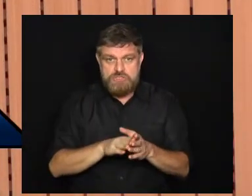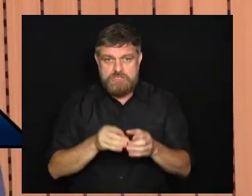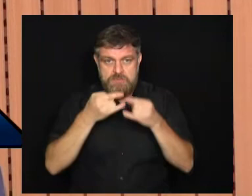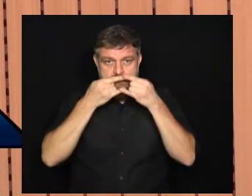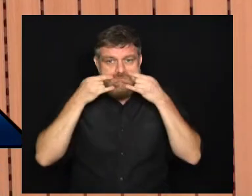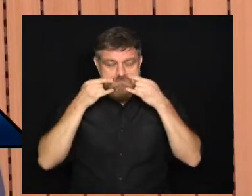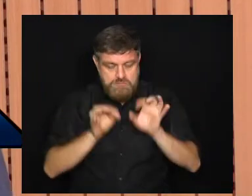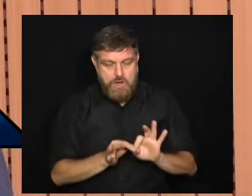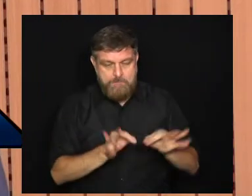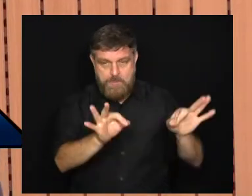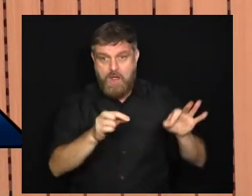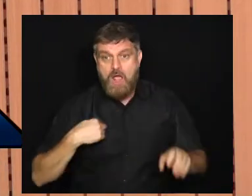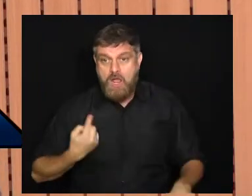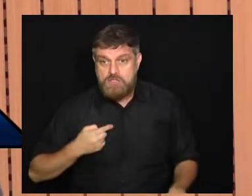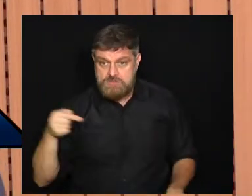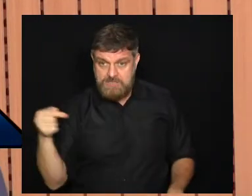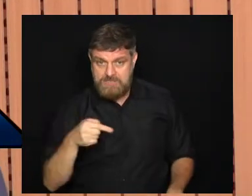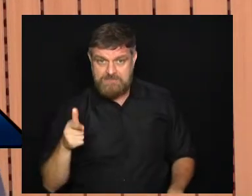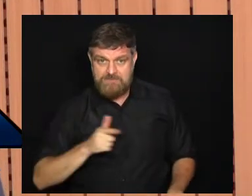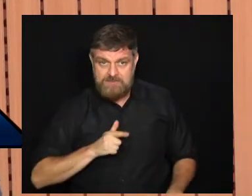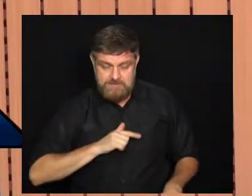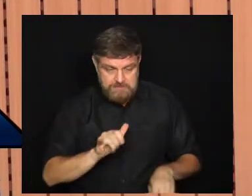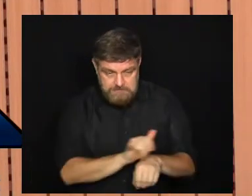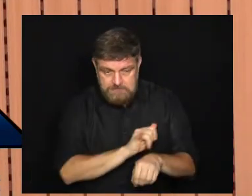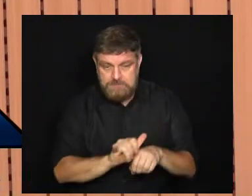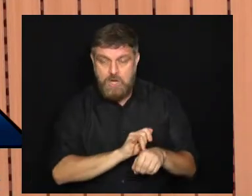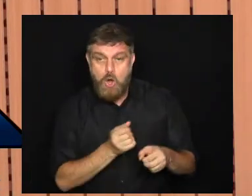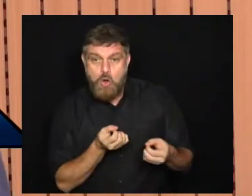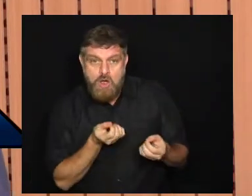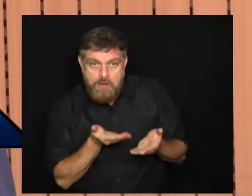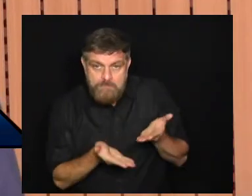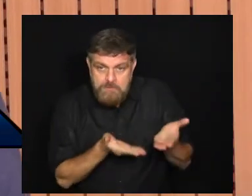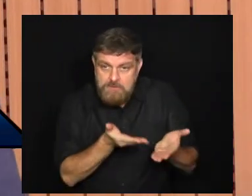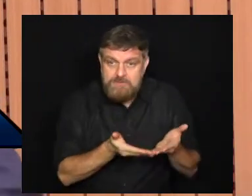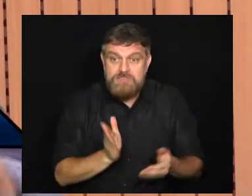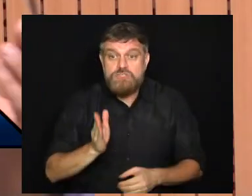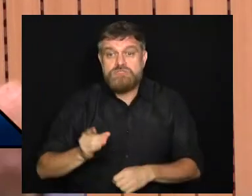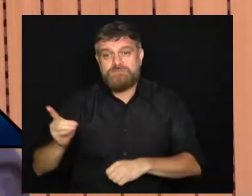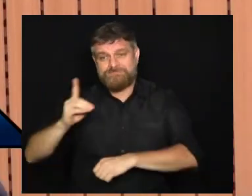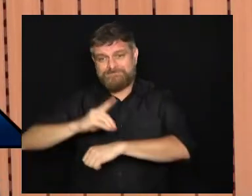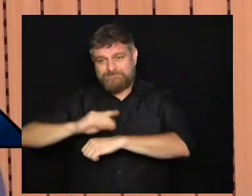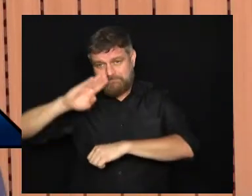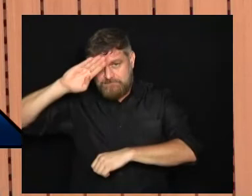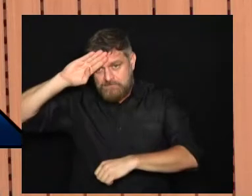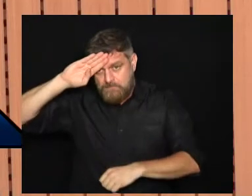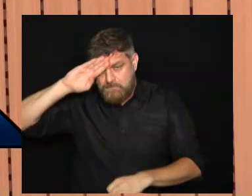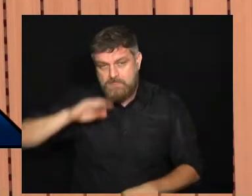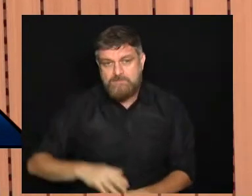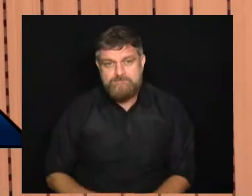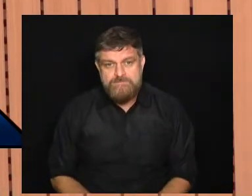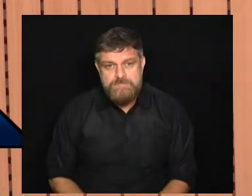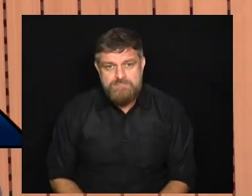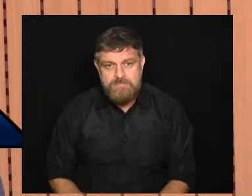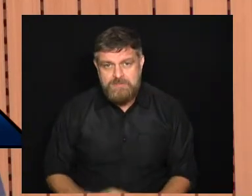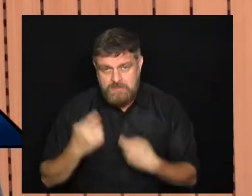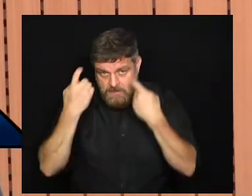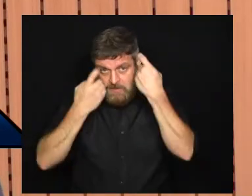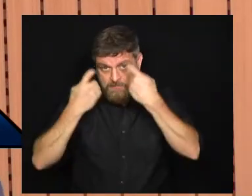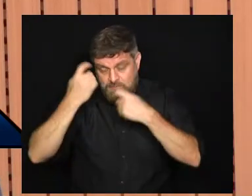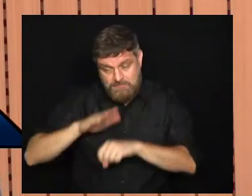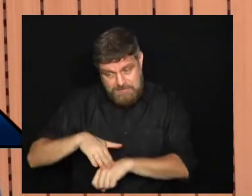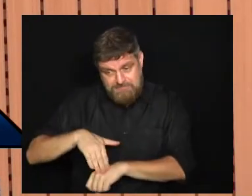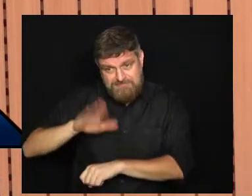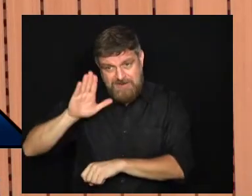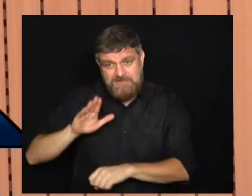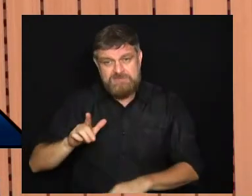doença respiratória, a gente vai ter condições de atendê-la. Já a dengue, né, que nós ouvimos o André falando aqui, me preocupa um bocado mais.